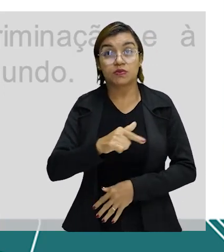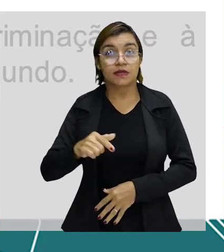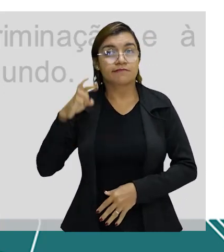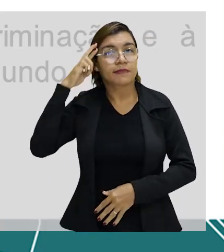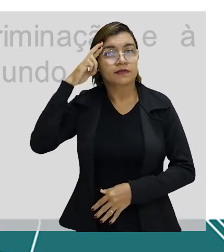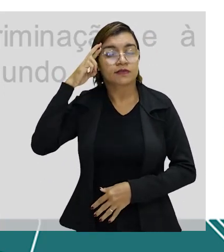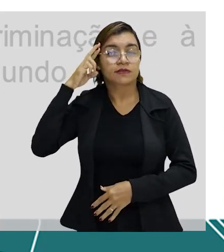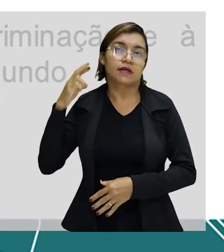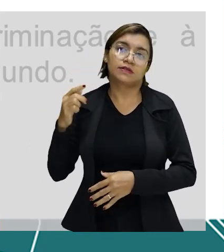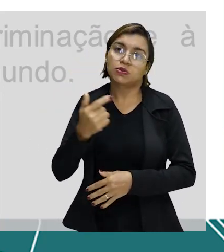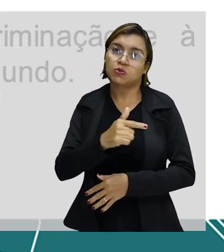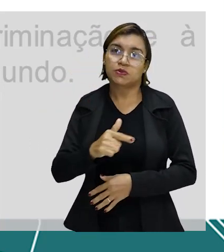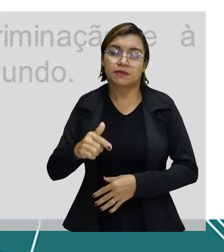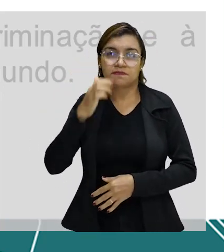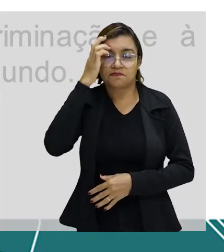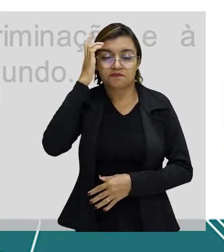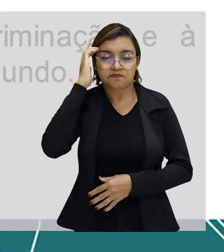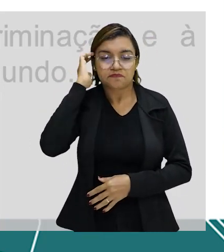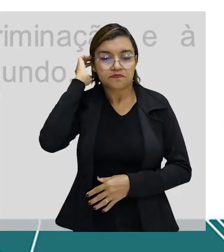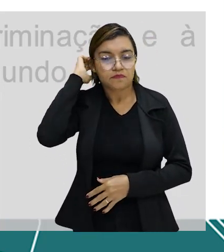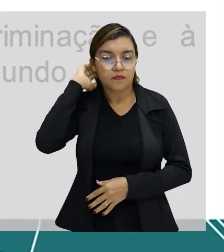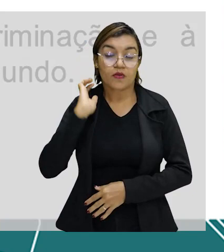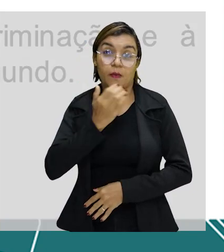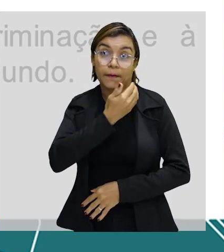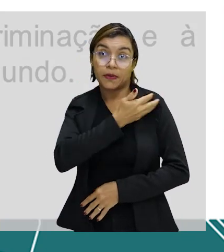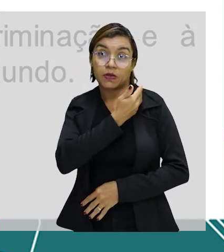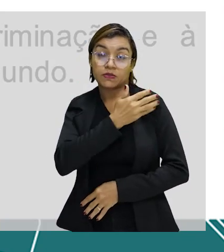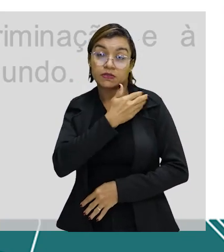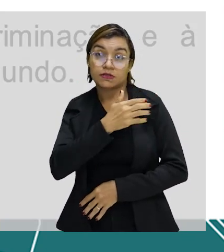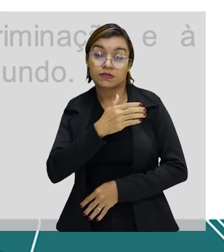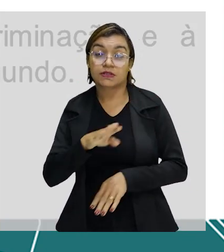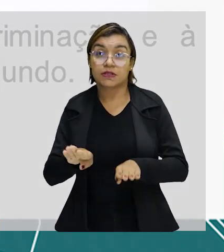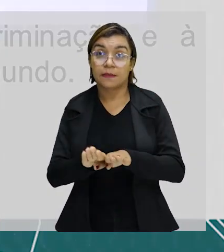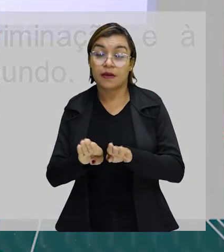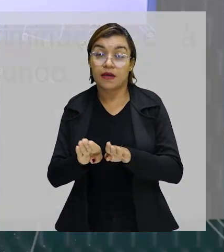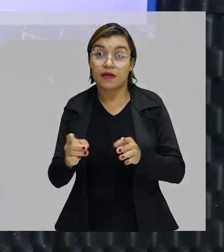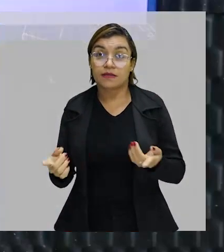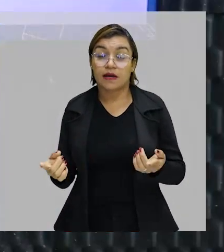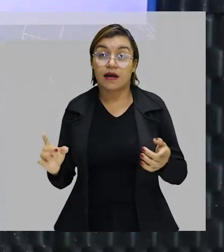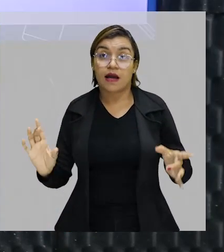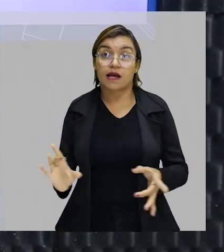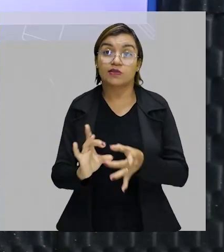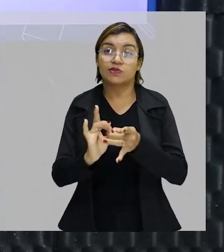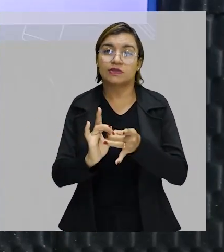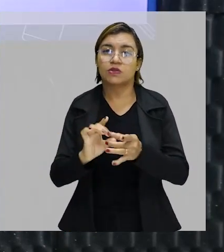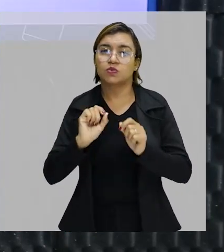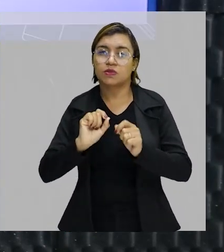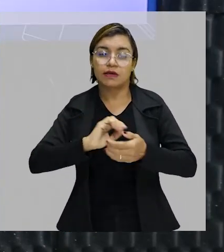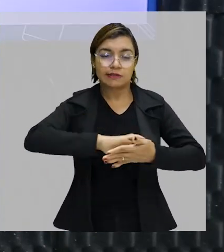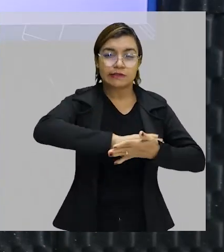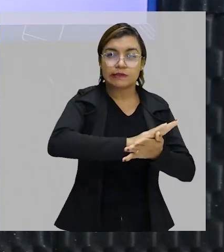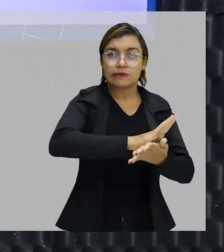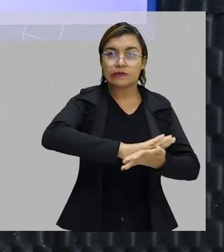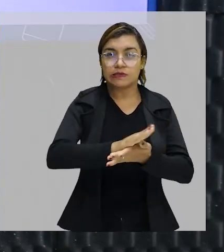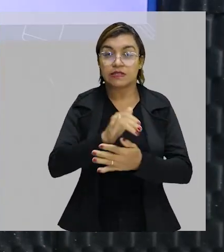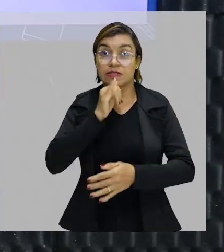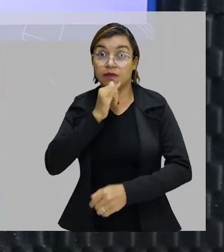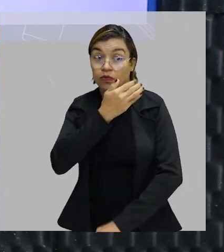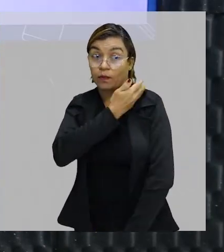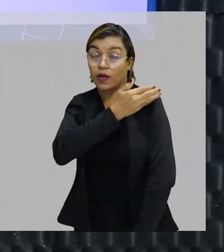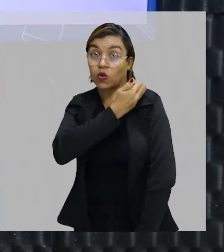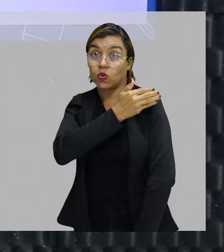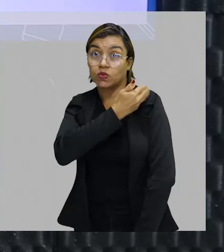racionalidade. Geralmente, o preconceito está associado à discriminação. Aí existe uma pequena diferença. O